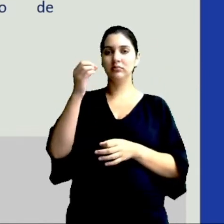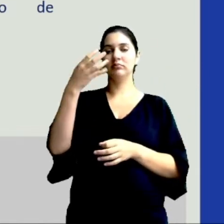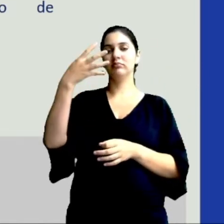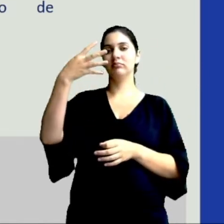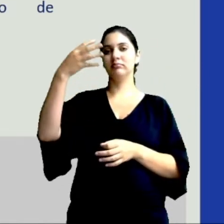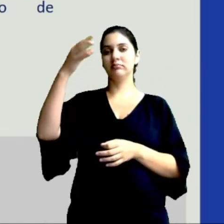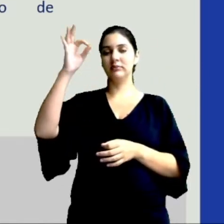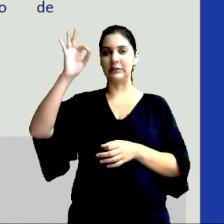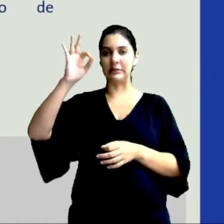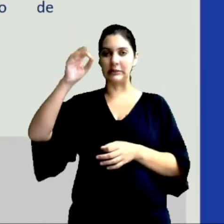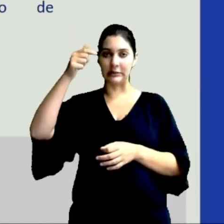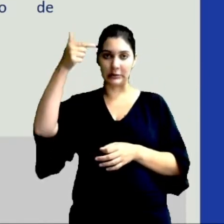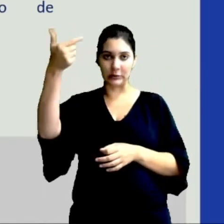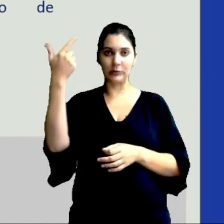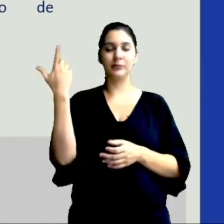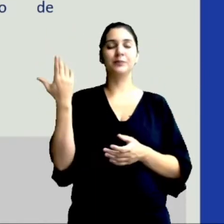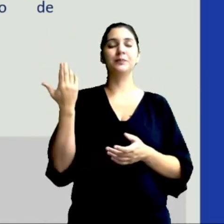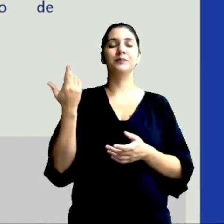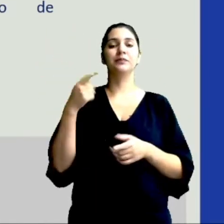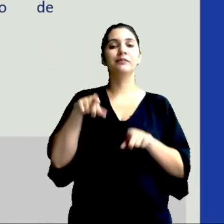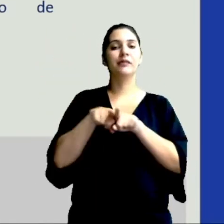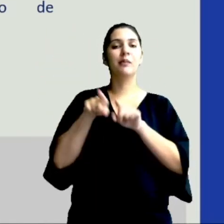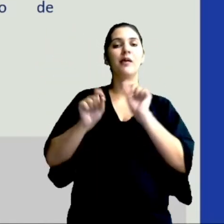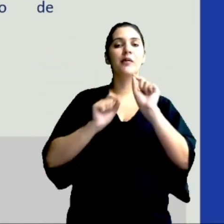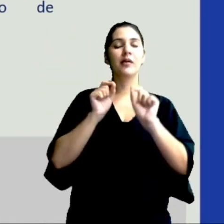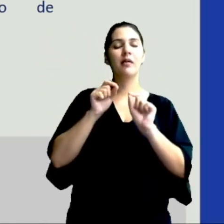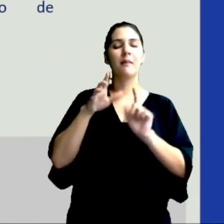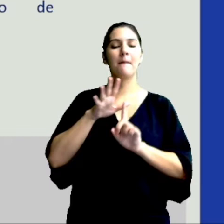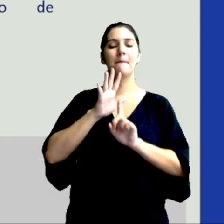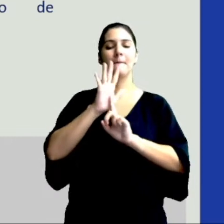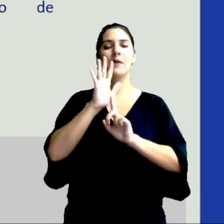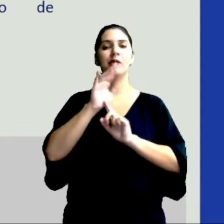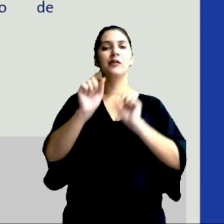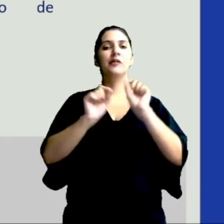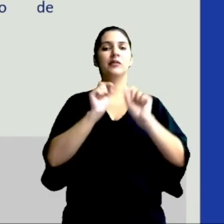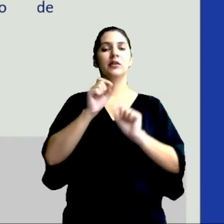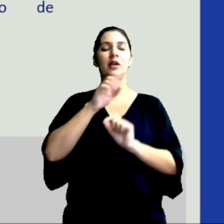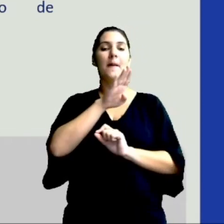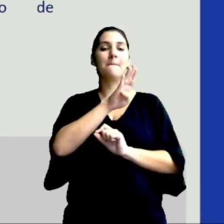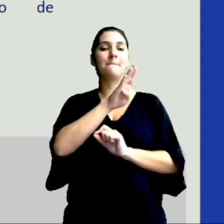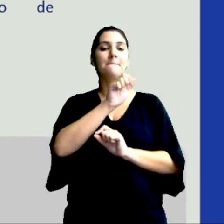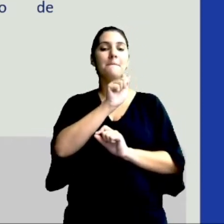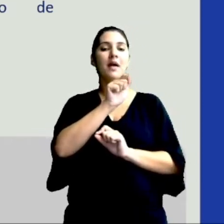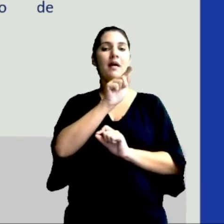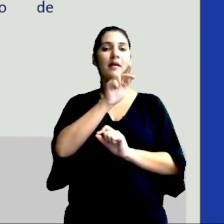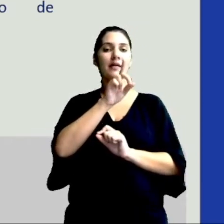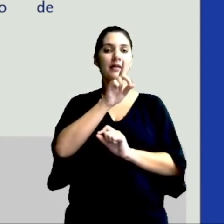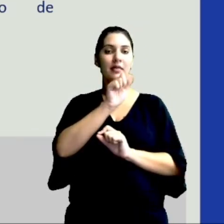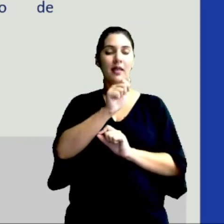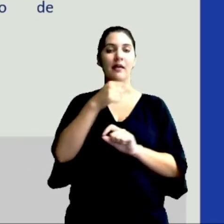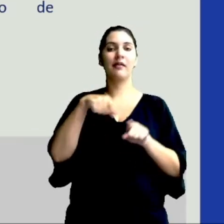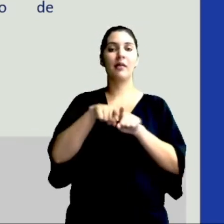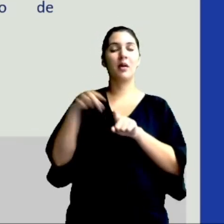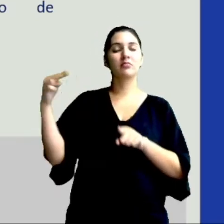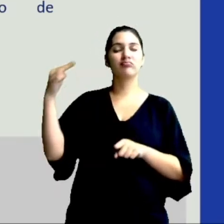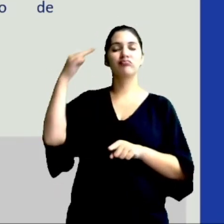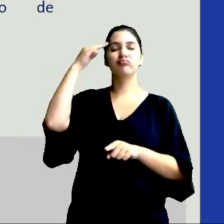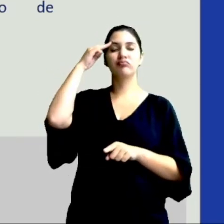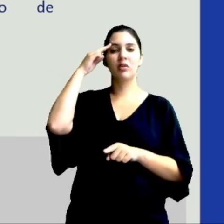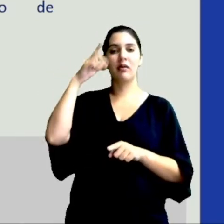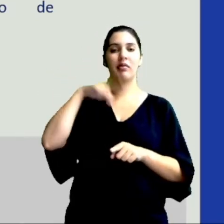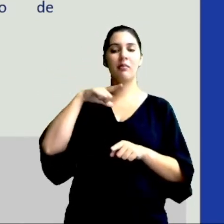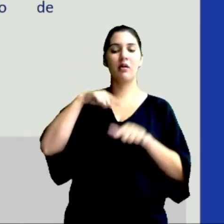100 habitantes por quilômetros quadrados, né? Ali vocês vão destaque ali no centro de Bagdá, né, o Iraque. Aí nas